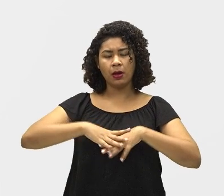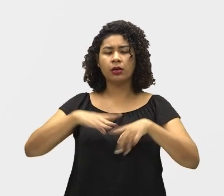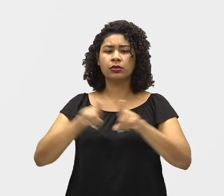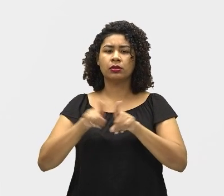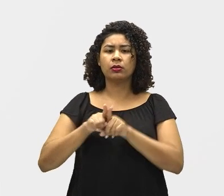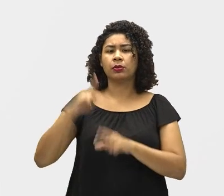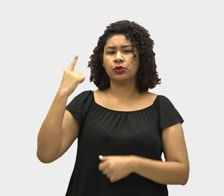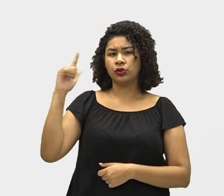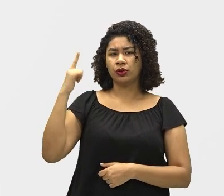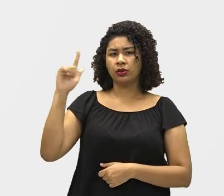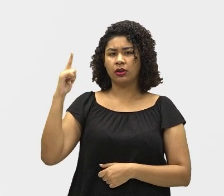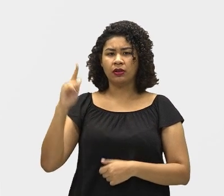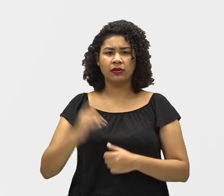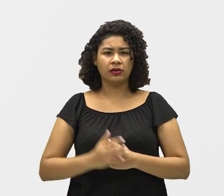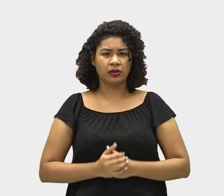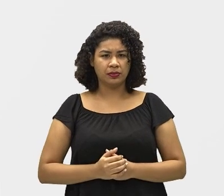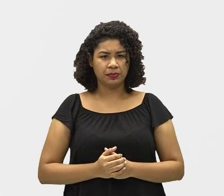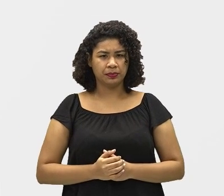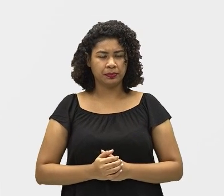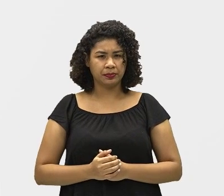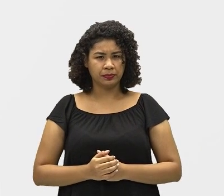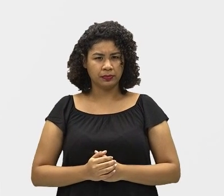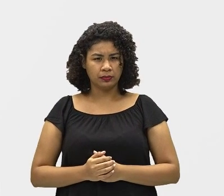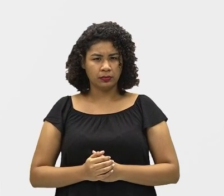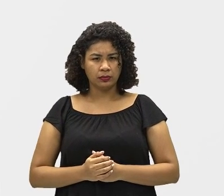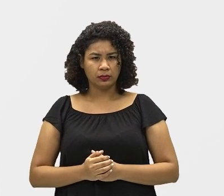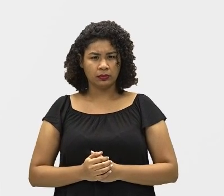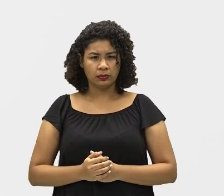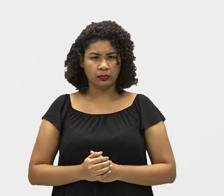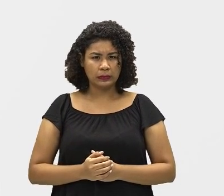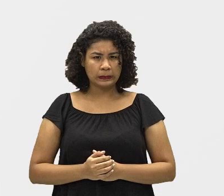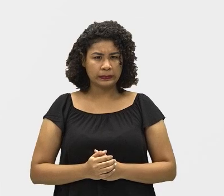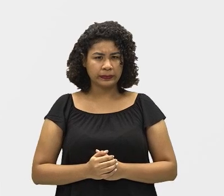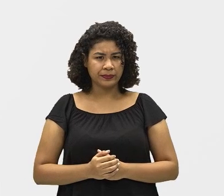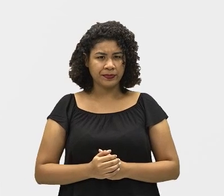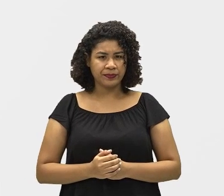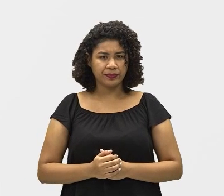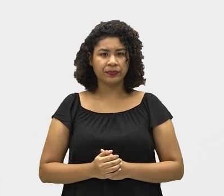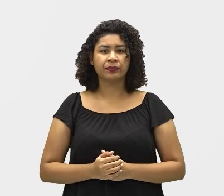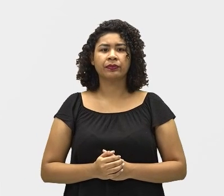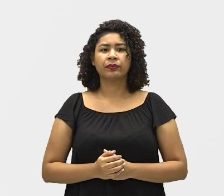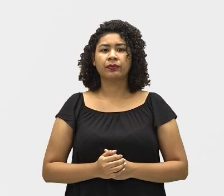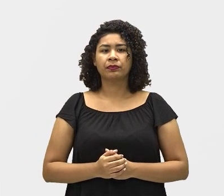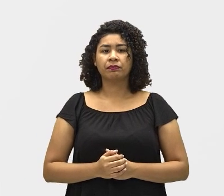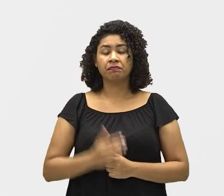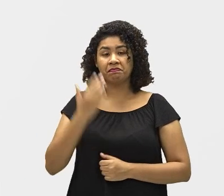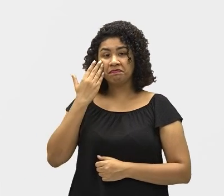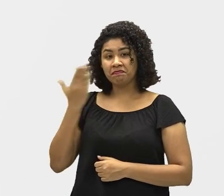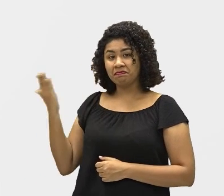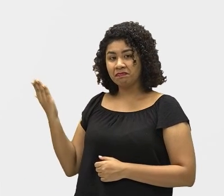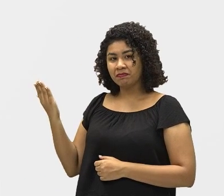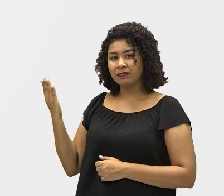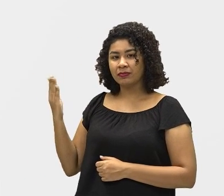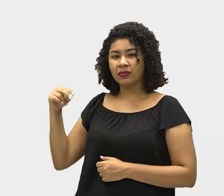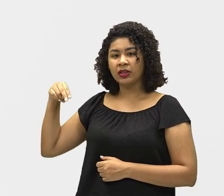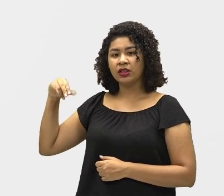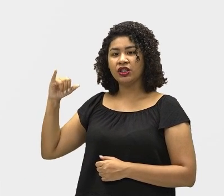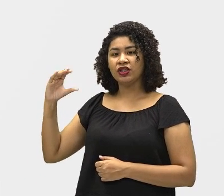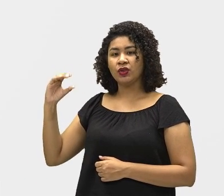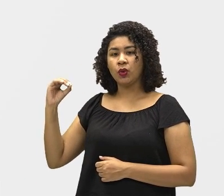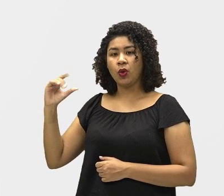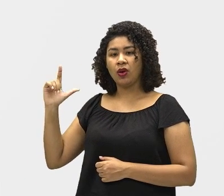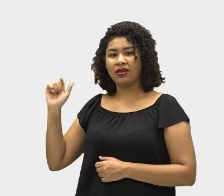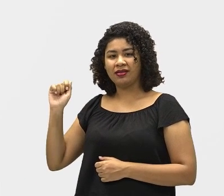são Nicolau Copérnico e Galileu Galilei. Então, o polonês Nicolau Copérnico, que negou a teoria